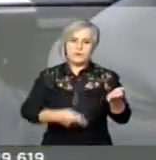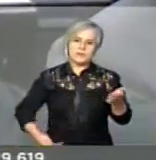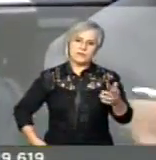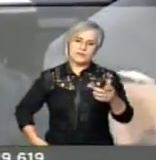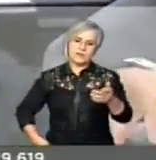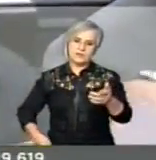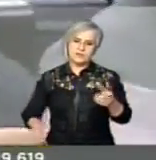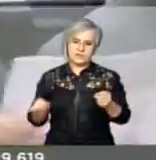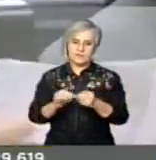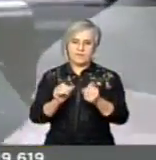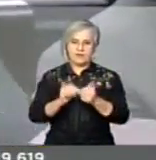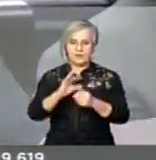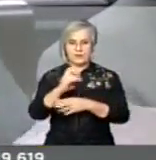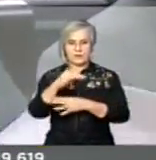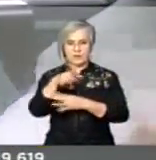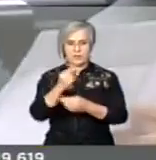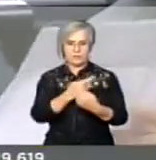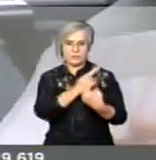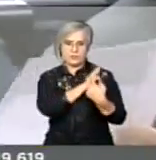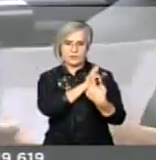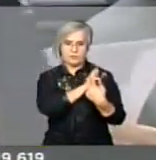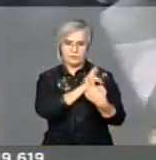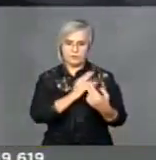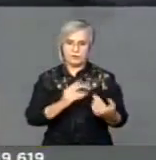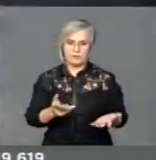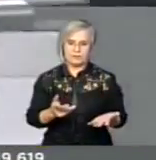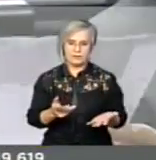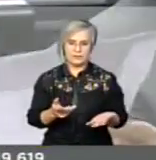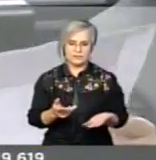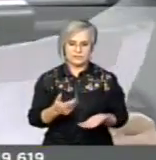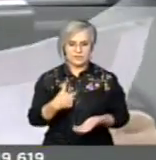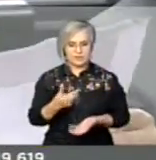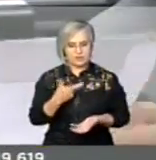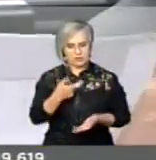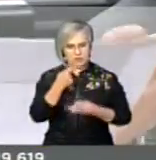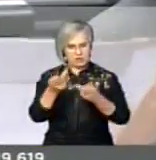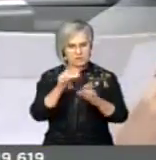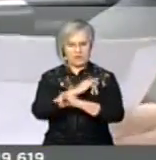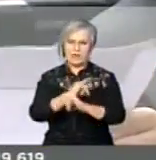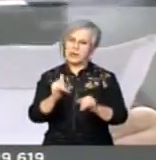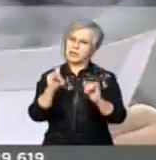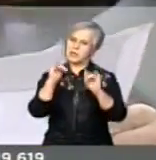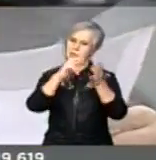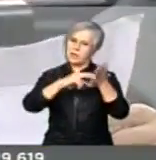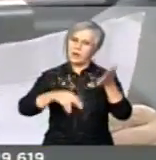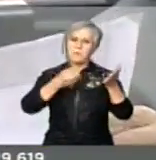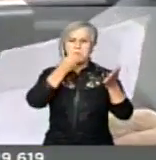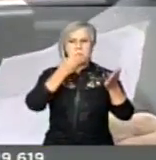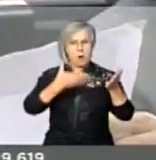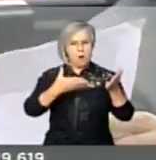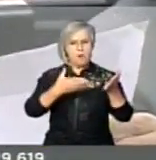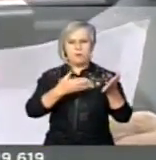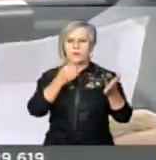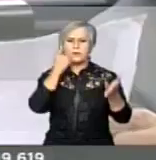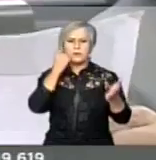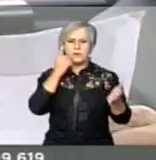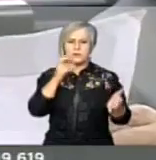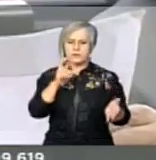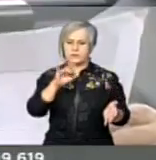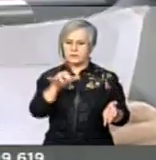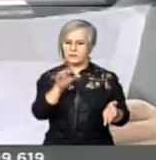não punir. E eu quero ajudar aqui, no brilhante relatório do deputado Jovair Arantes, lembrando o